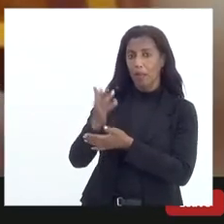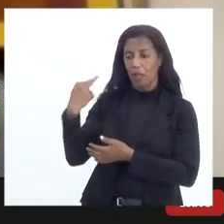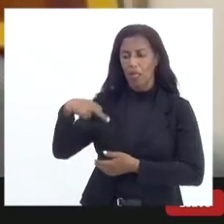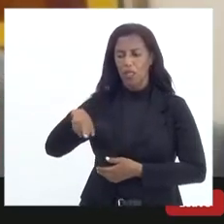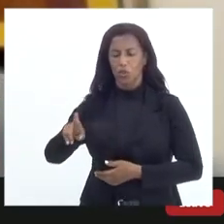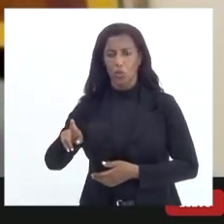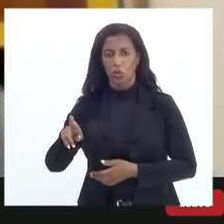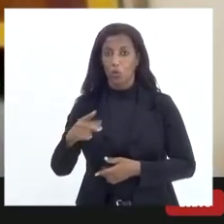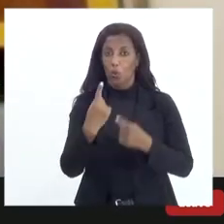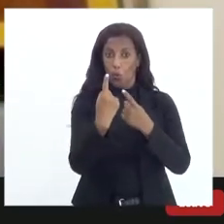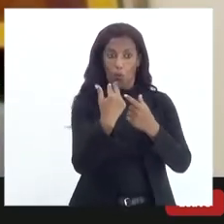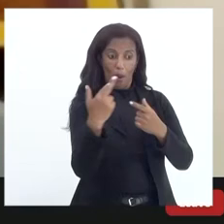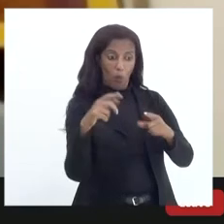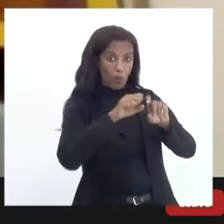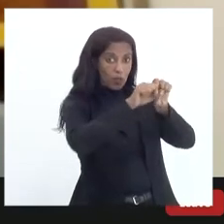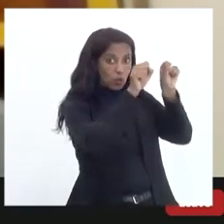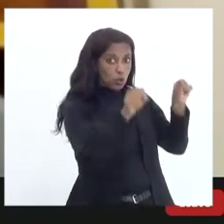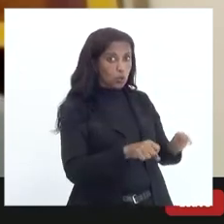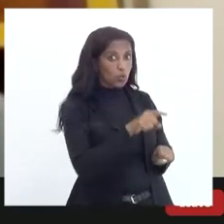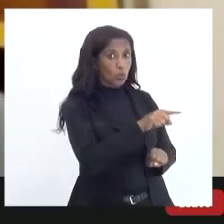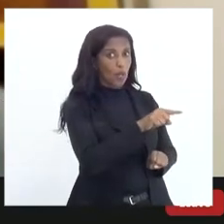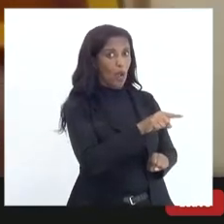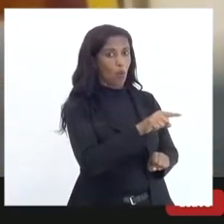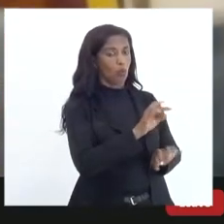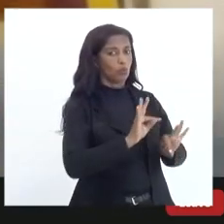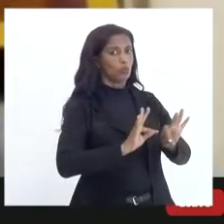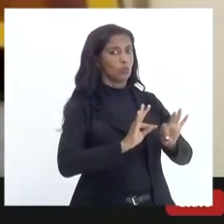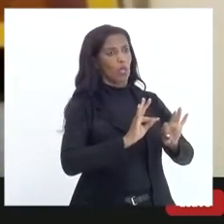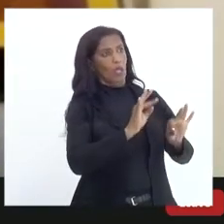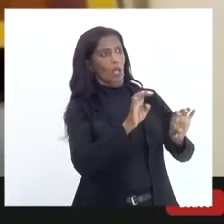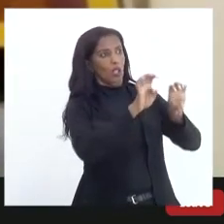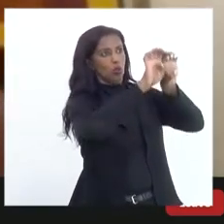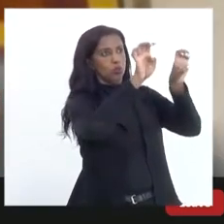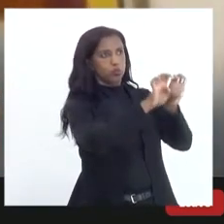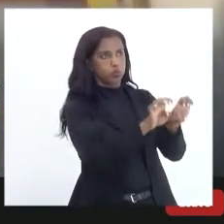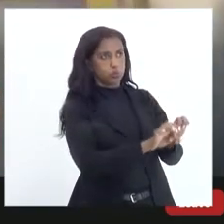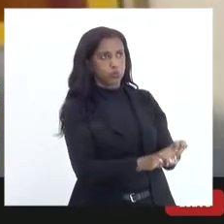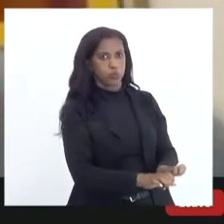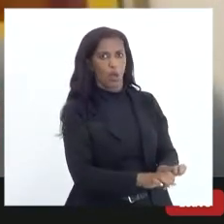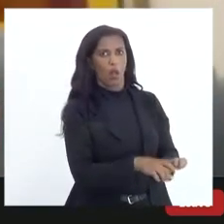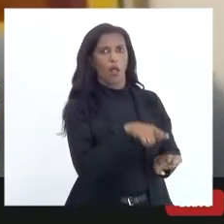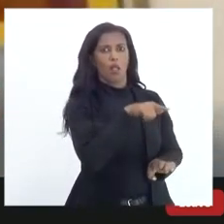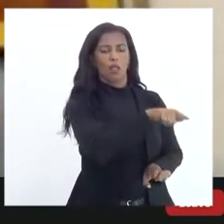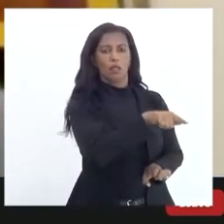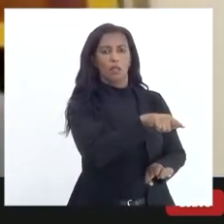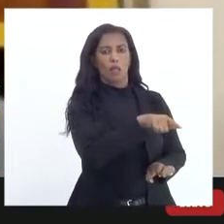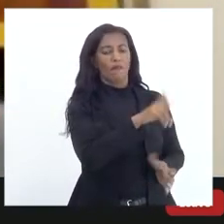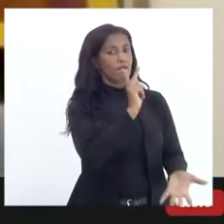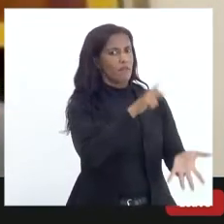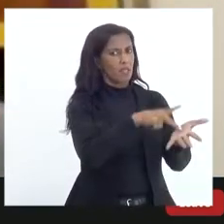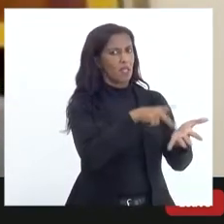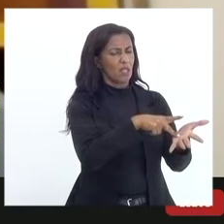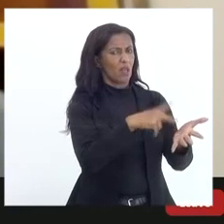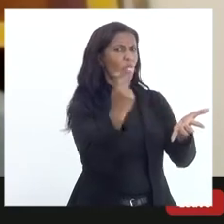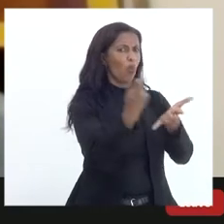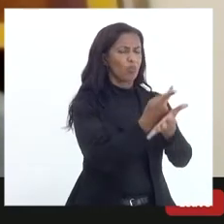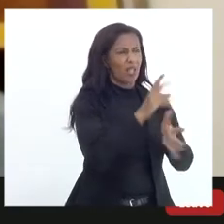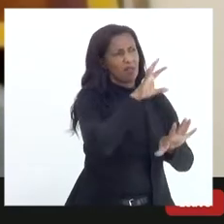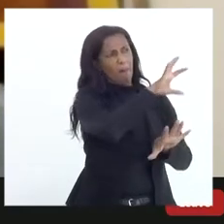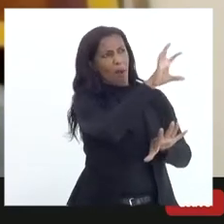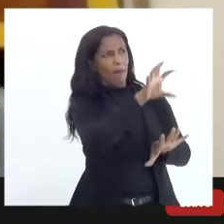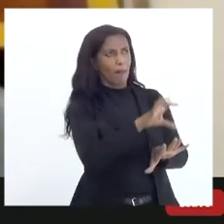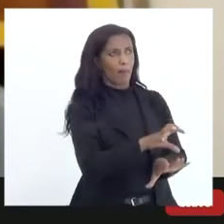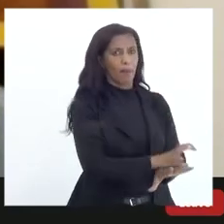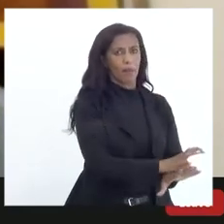em todas as estruturas, seja acadêmica, religiosa, social, cultural, política, isso é real. Porque o racismo religioso